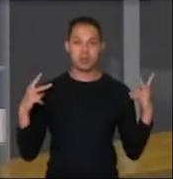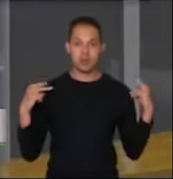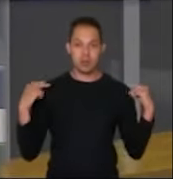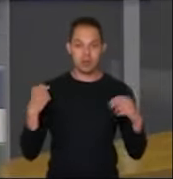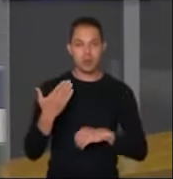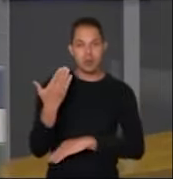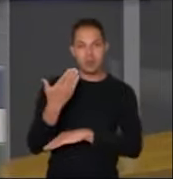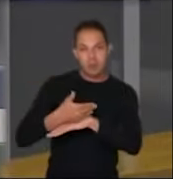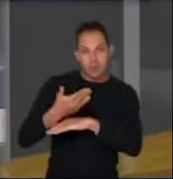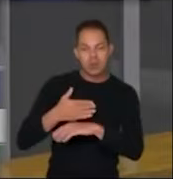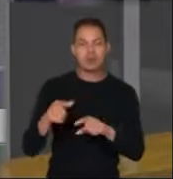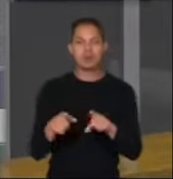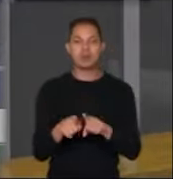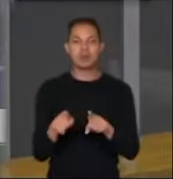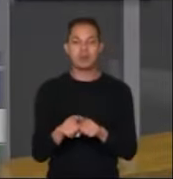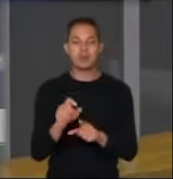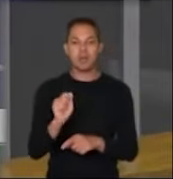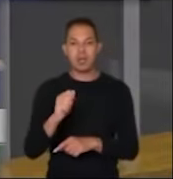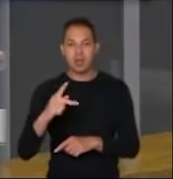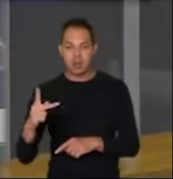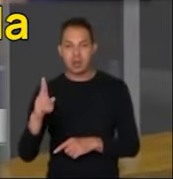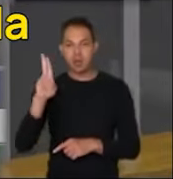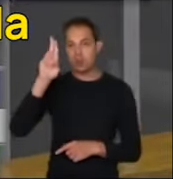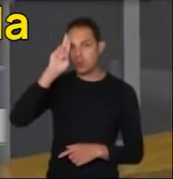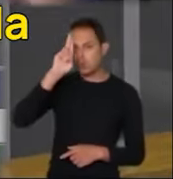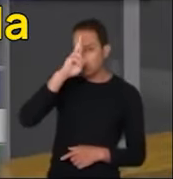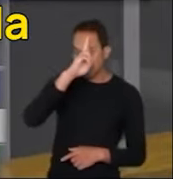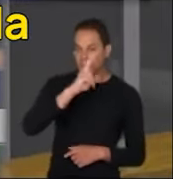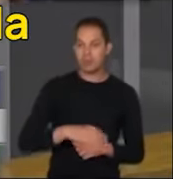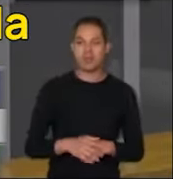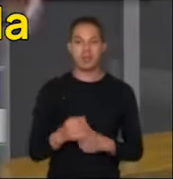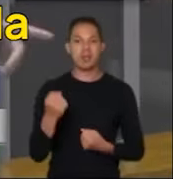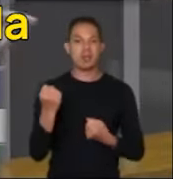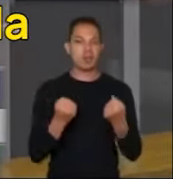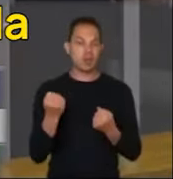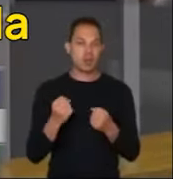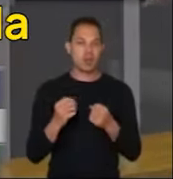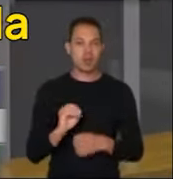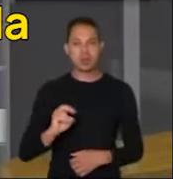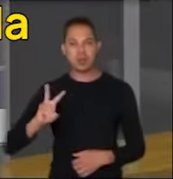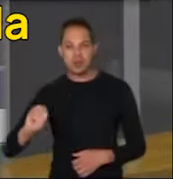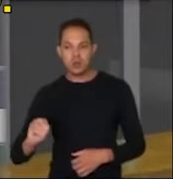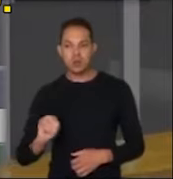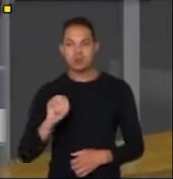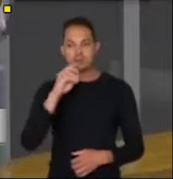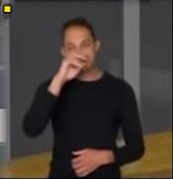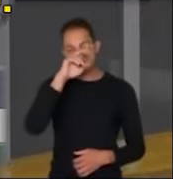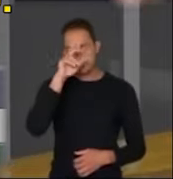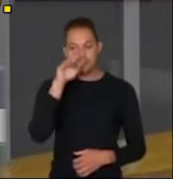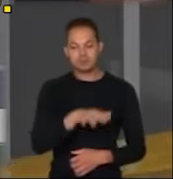de aplicativo, o Uber, o carro do ovo, toda a cadeia produtiva, e ainda vai